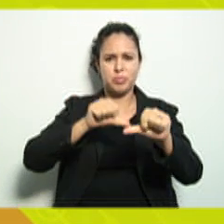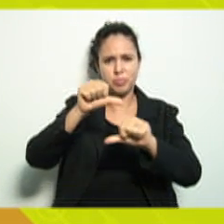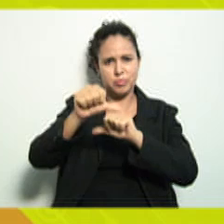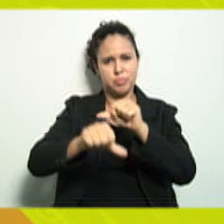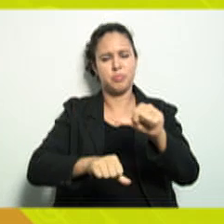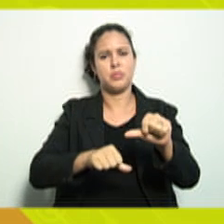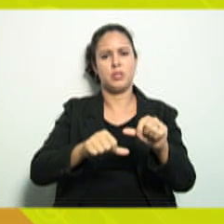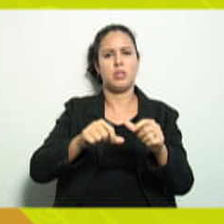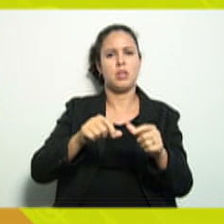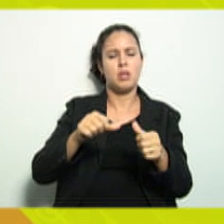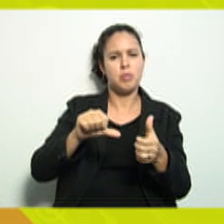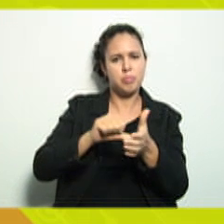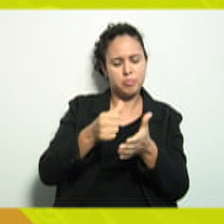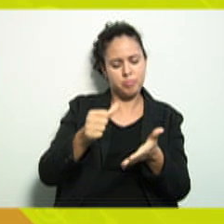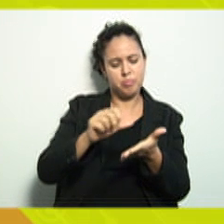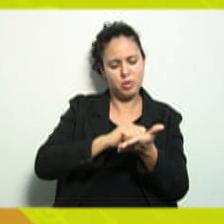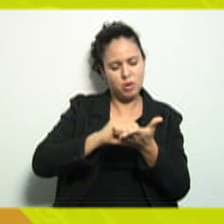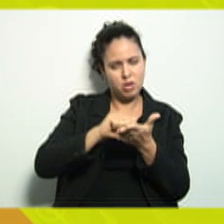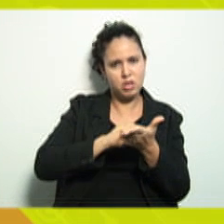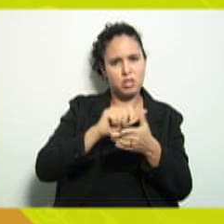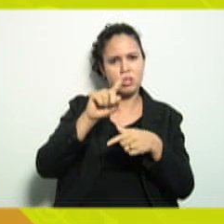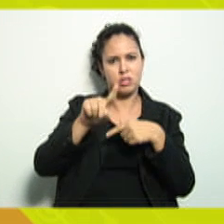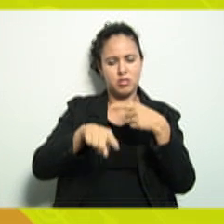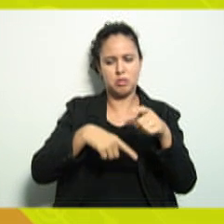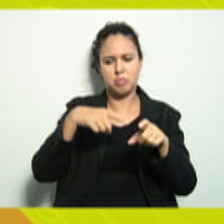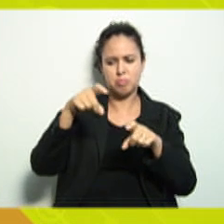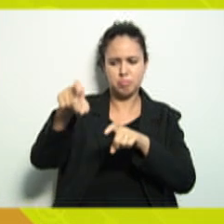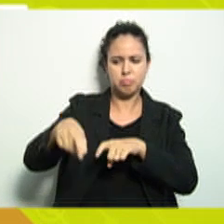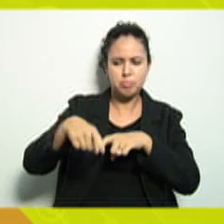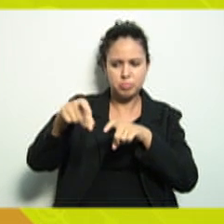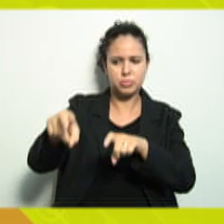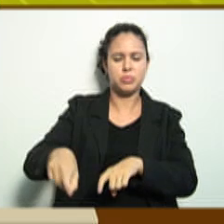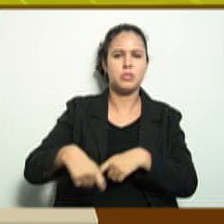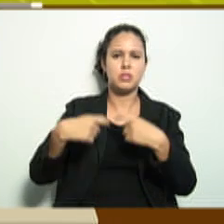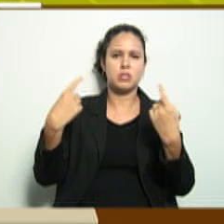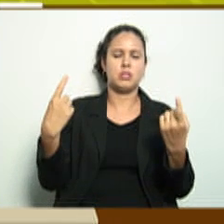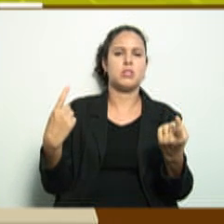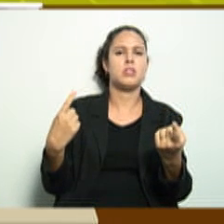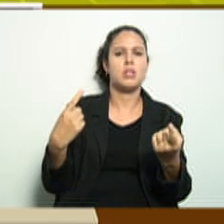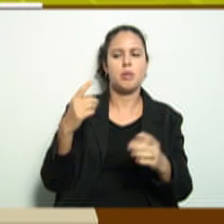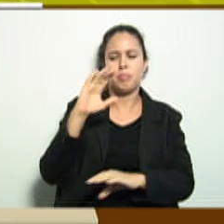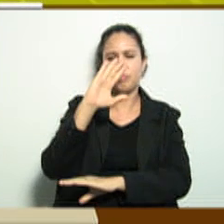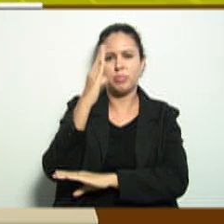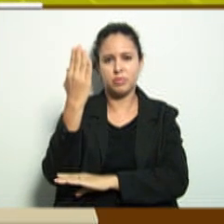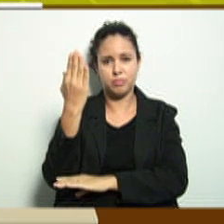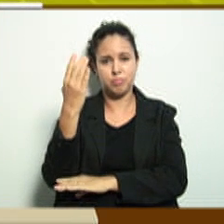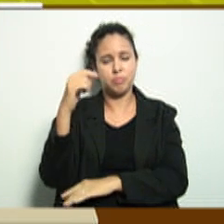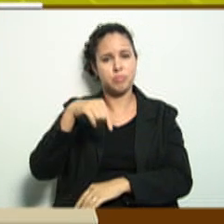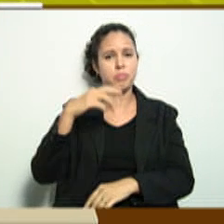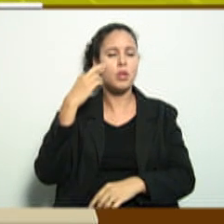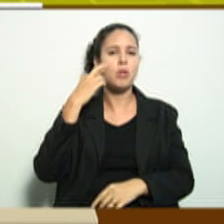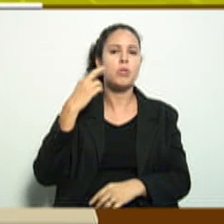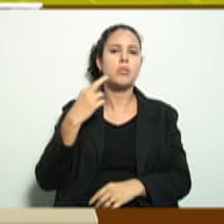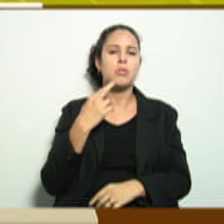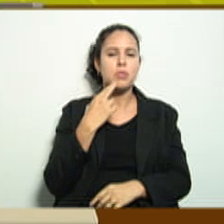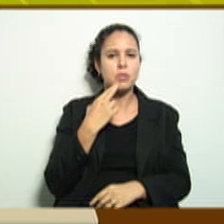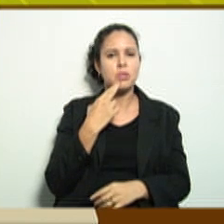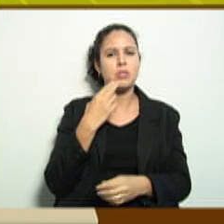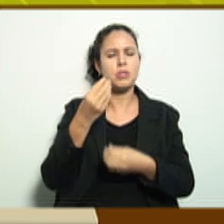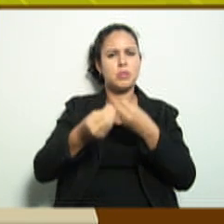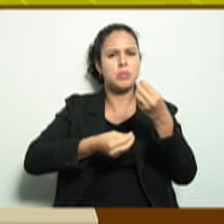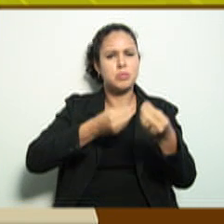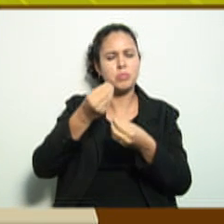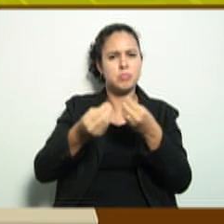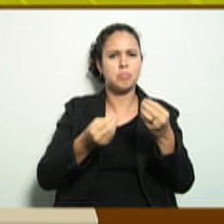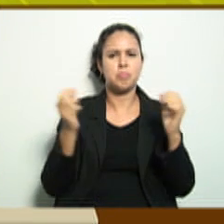os da borracha, do garimpo, da madeira e da agropecuária. Nosso estado atraiu muitos migrantes vindos de outras regiões e